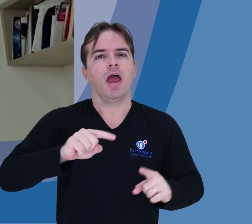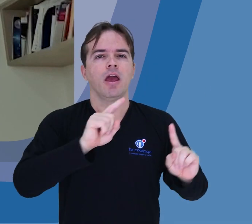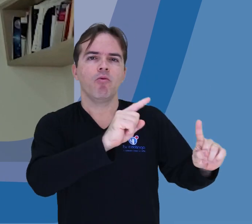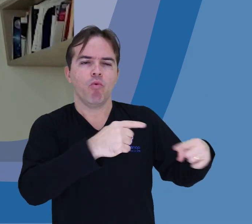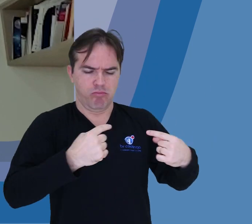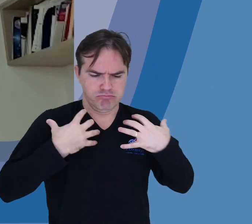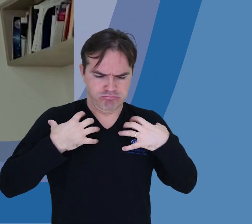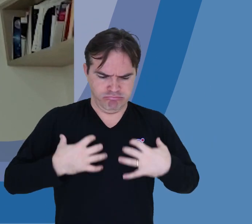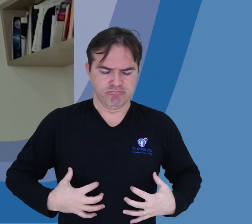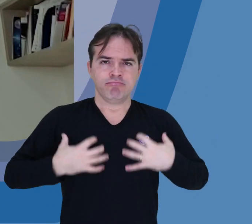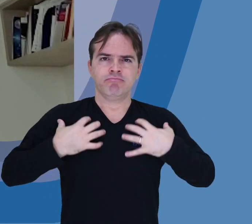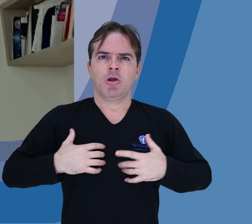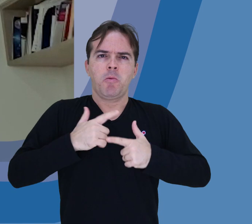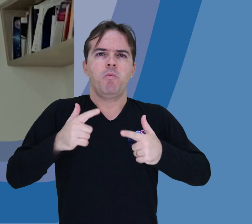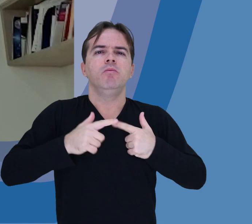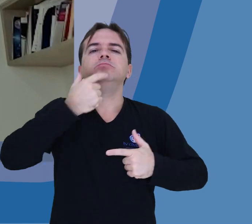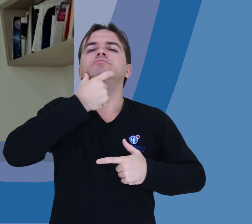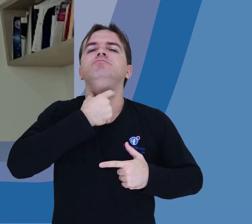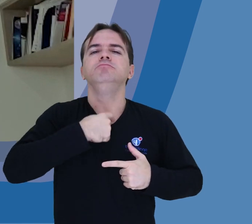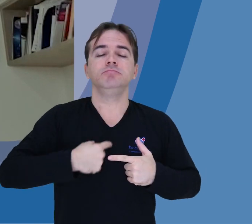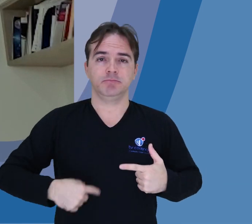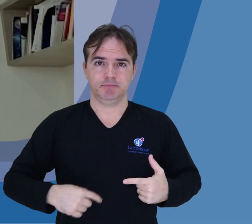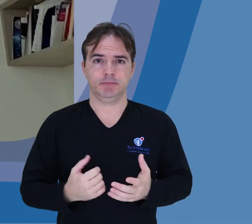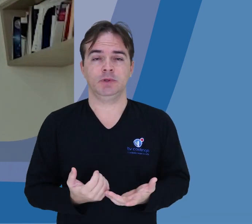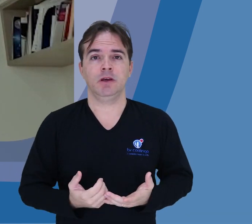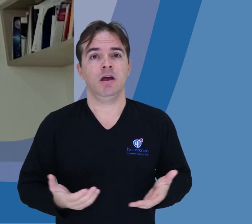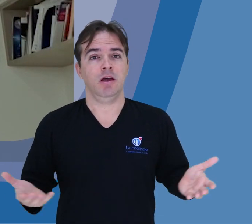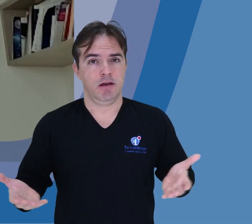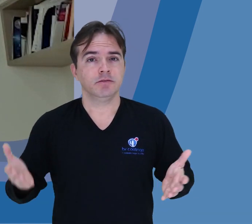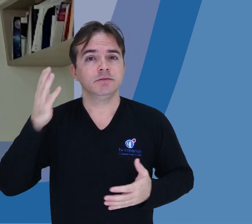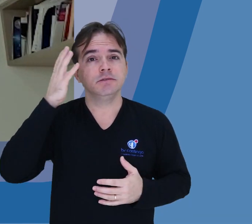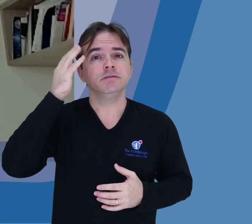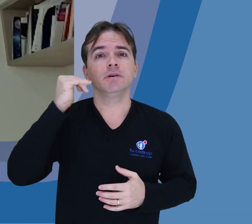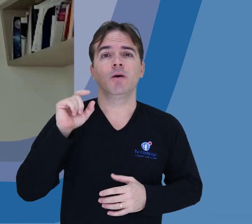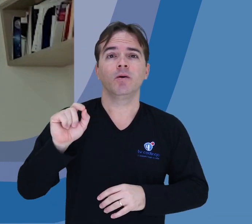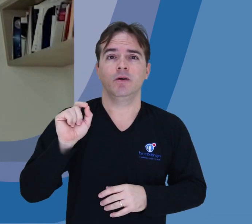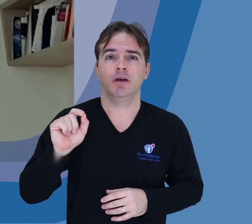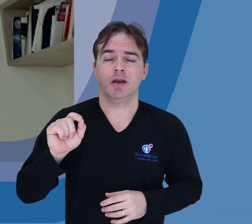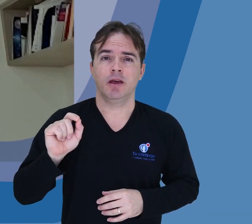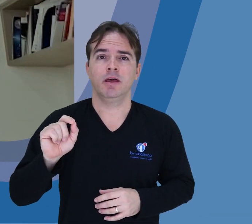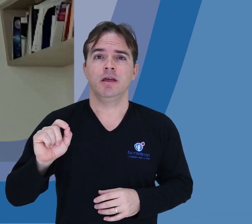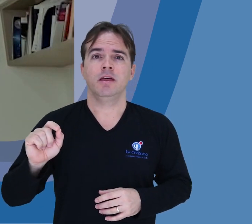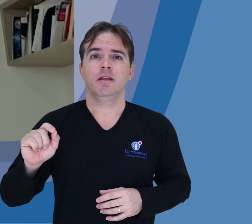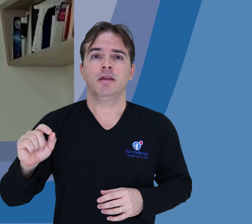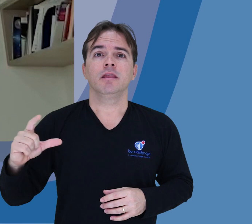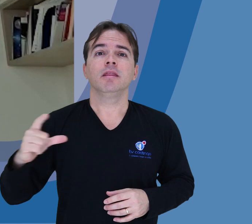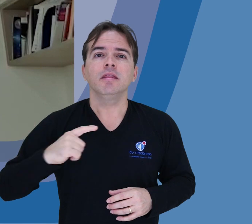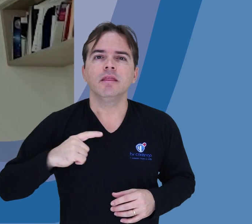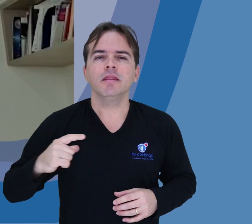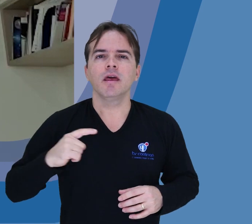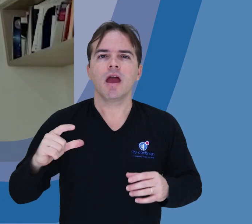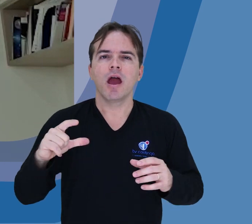os efeitos no sistema respiratório né então a gente sabe que a gente está no período que fica ficar mente faz a